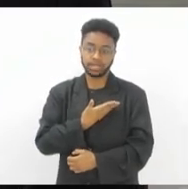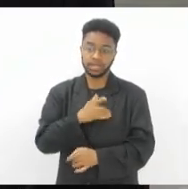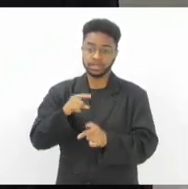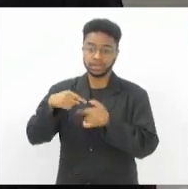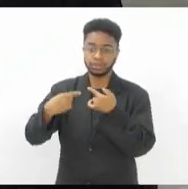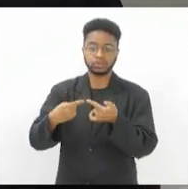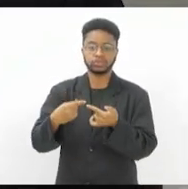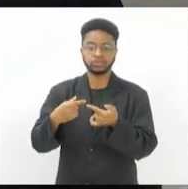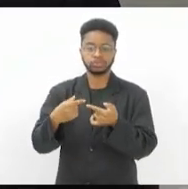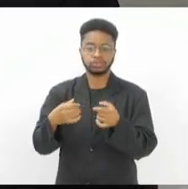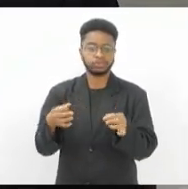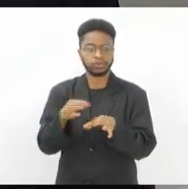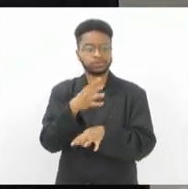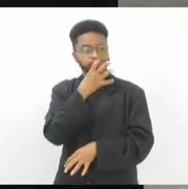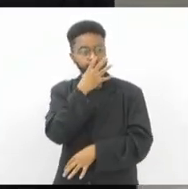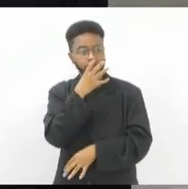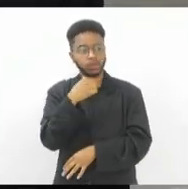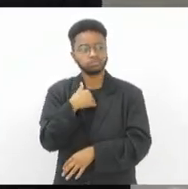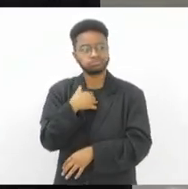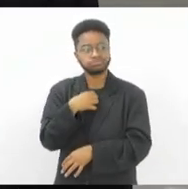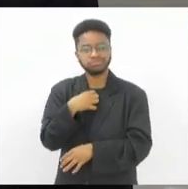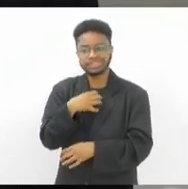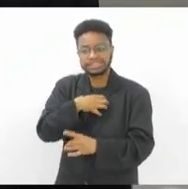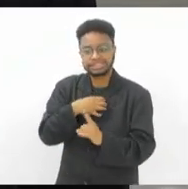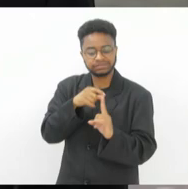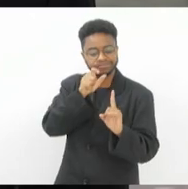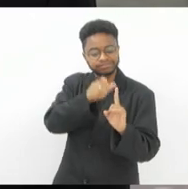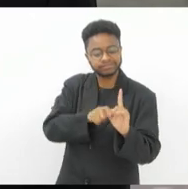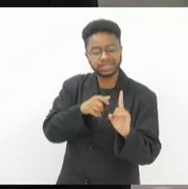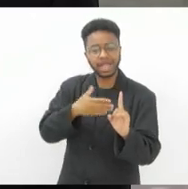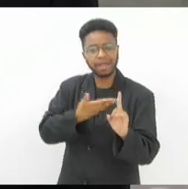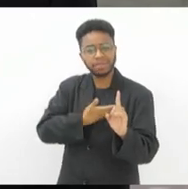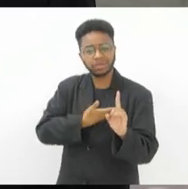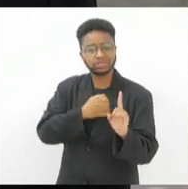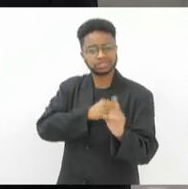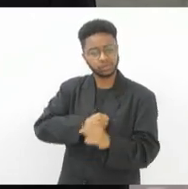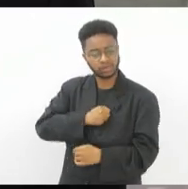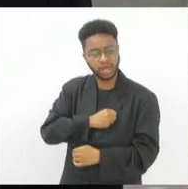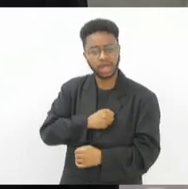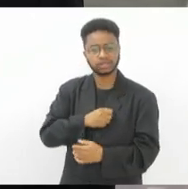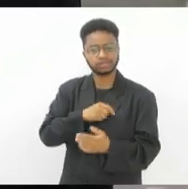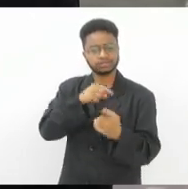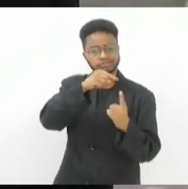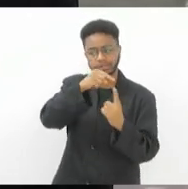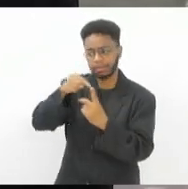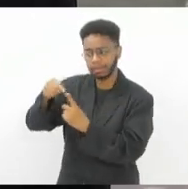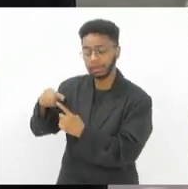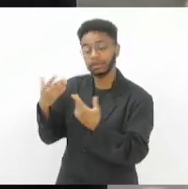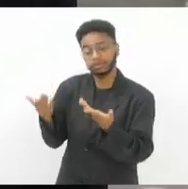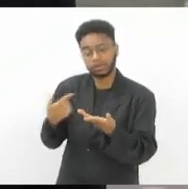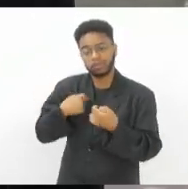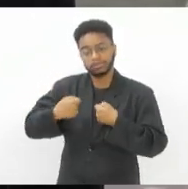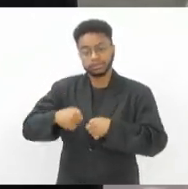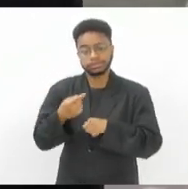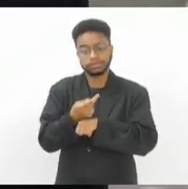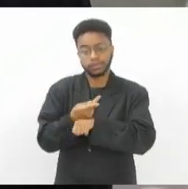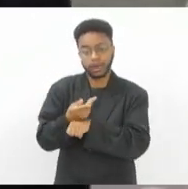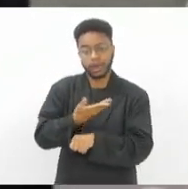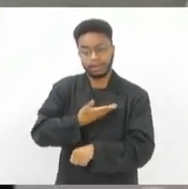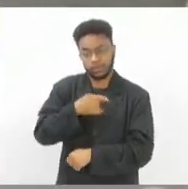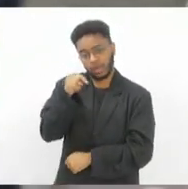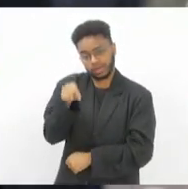deslumbramento, mas cadê o amigo A, cadê o amigo B? Então tive que começar a procurar amigos locais,